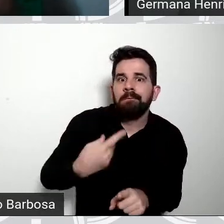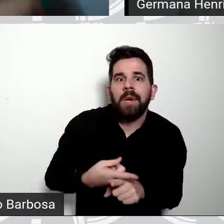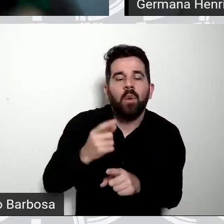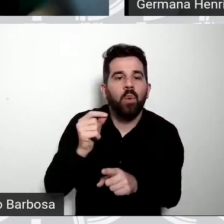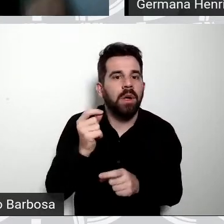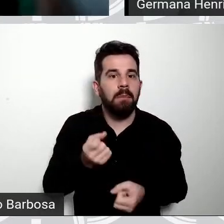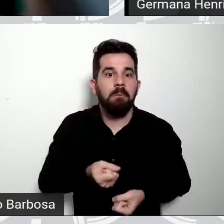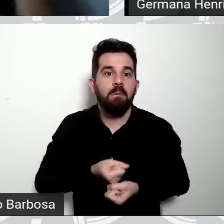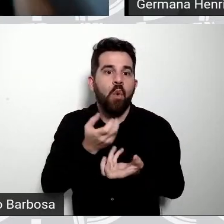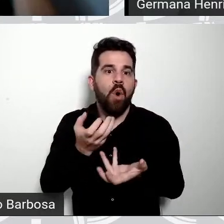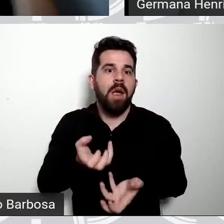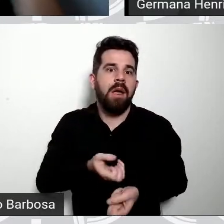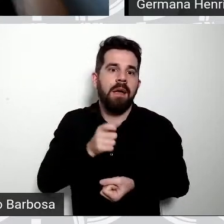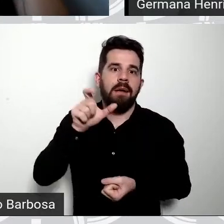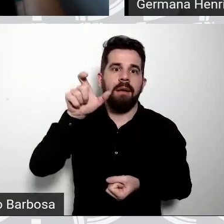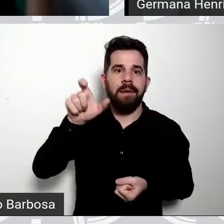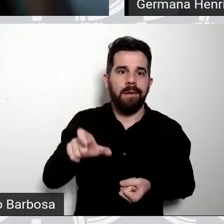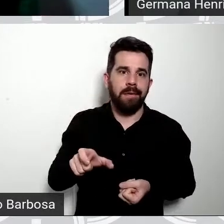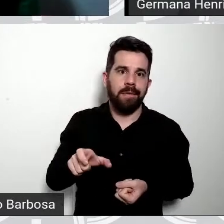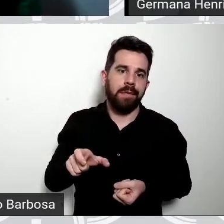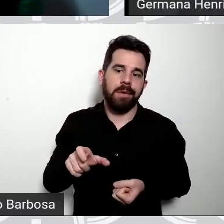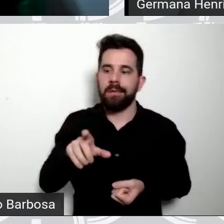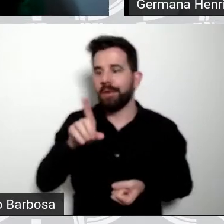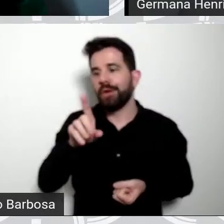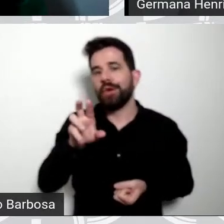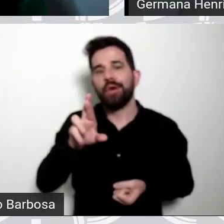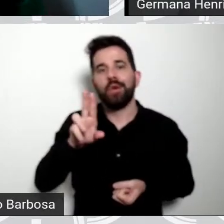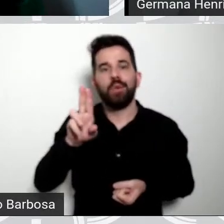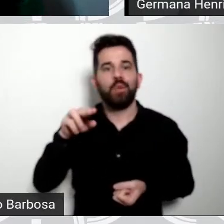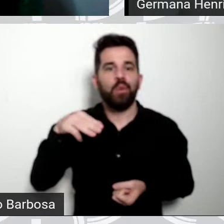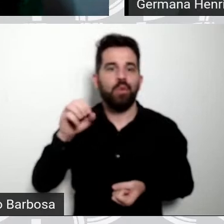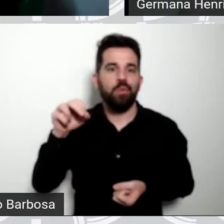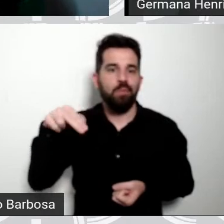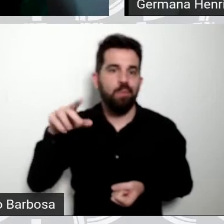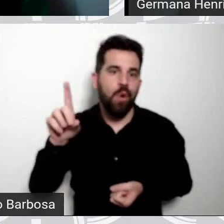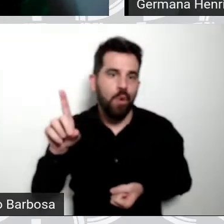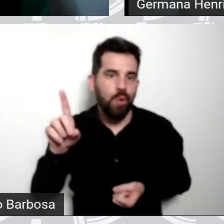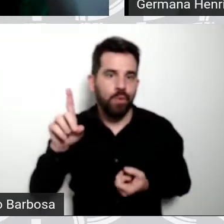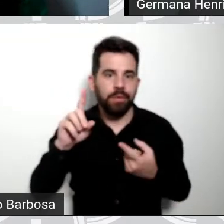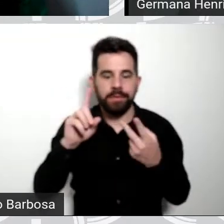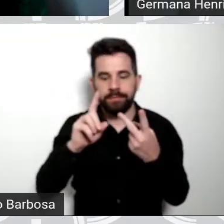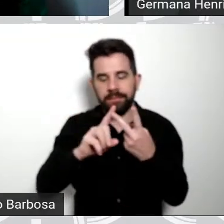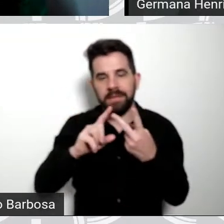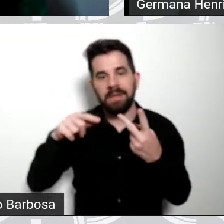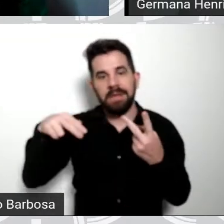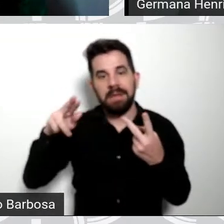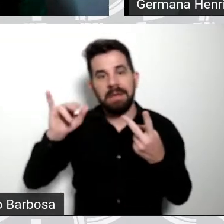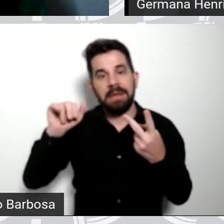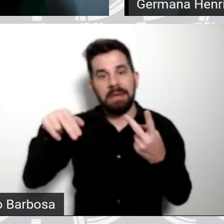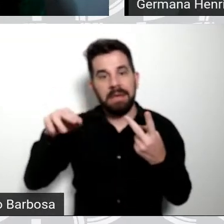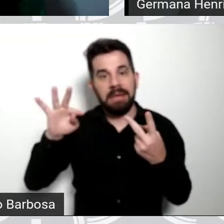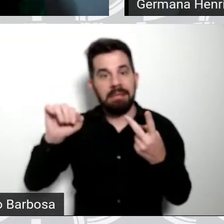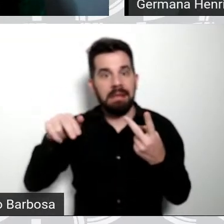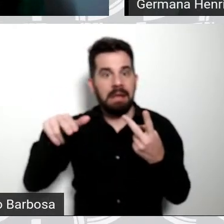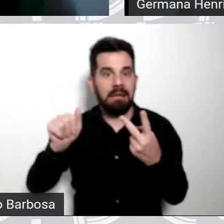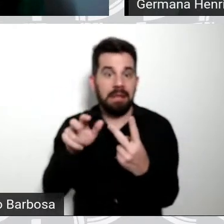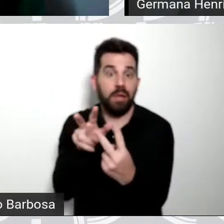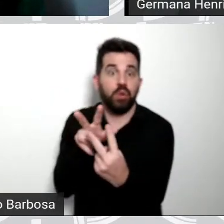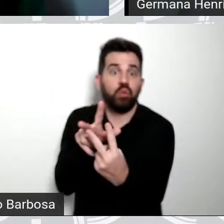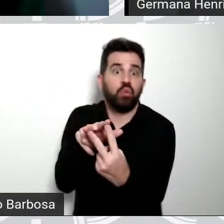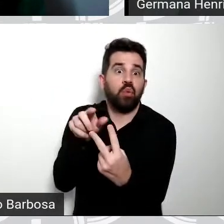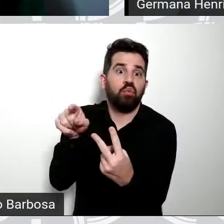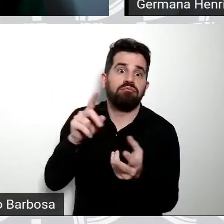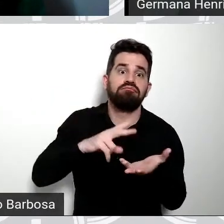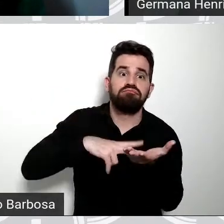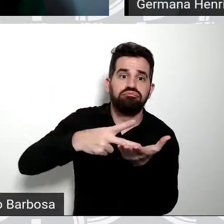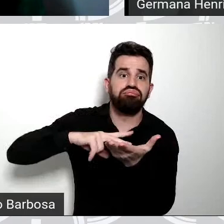Quintana, que traduzem prosa. E que fazem isso magistralmente, ainda que